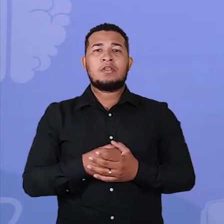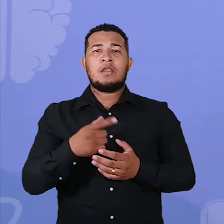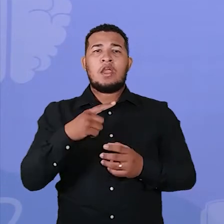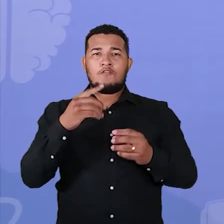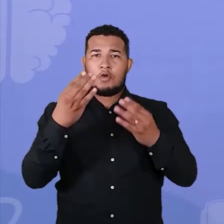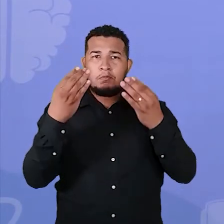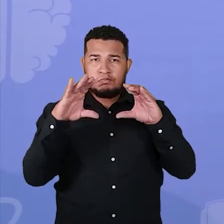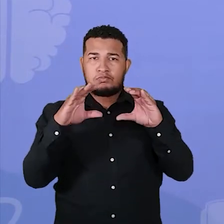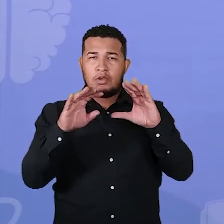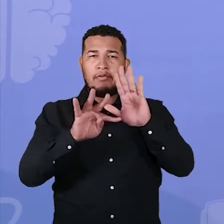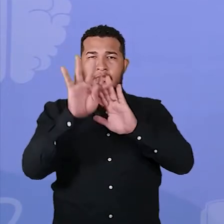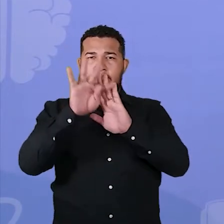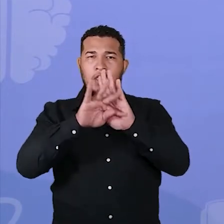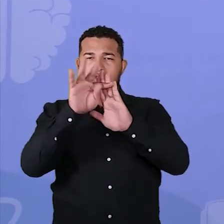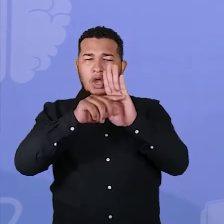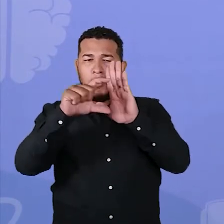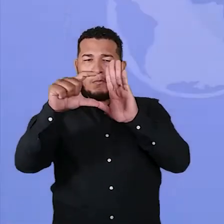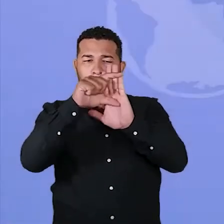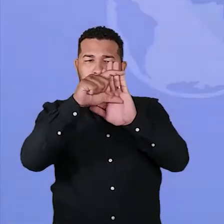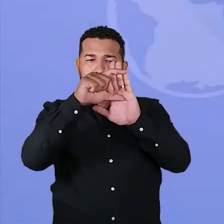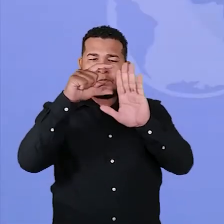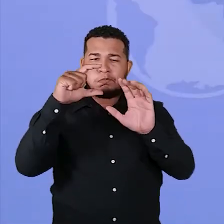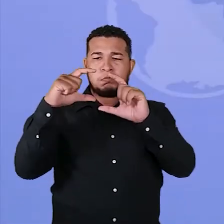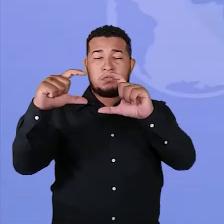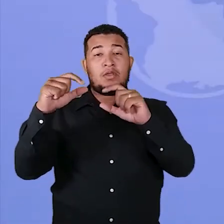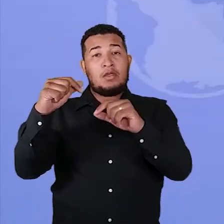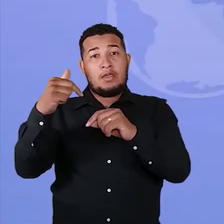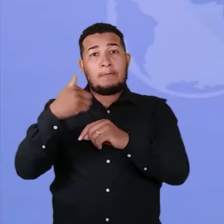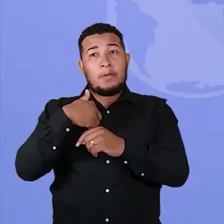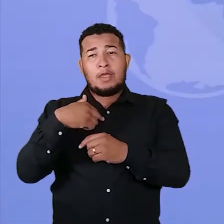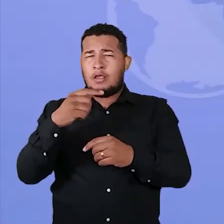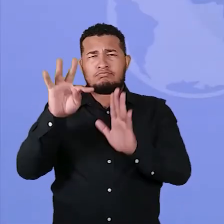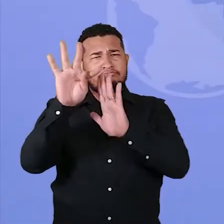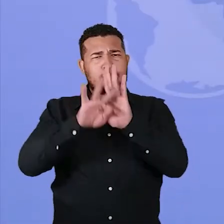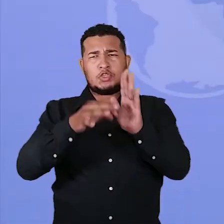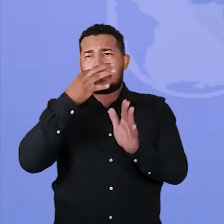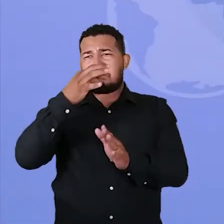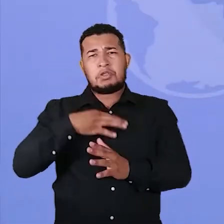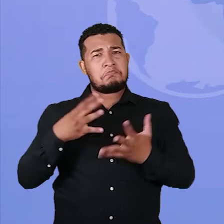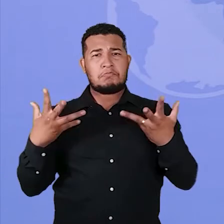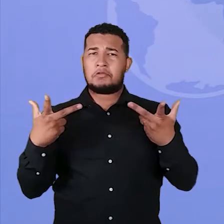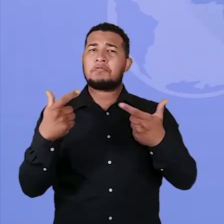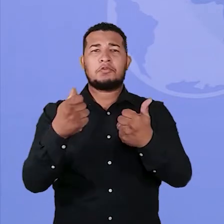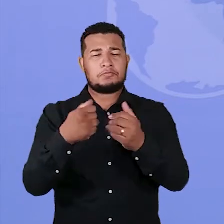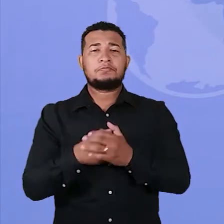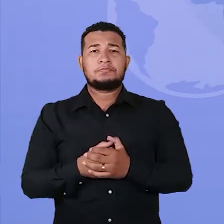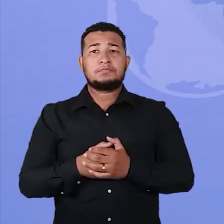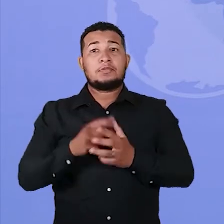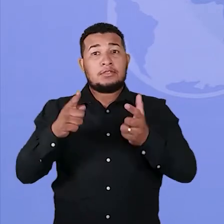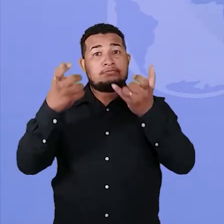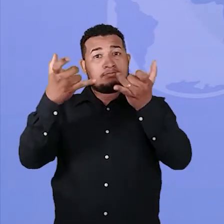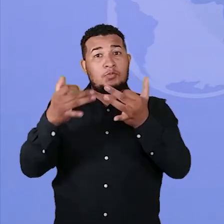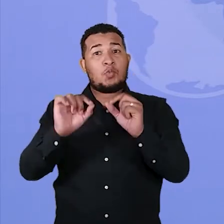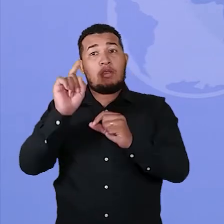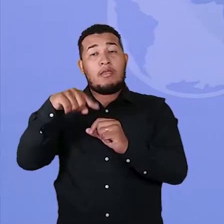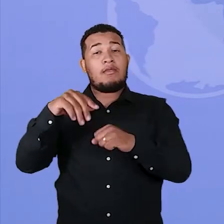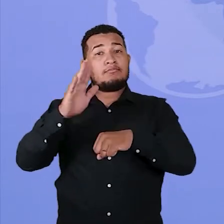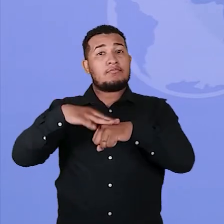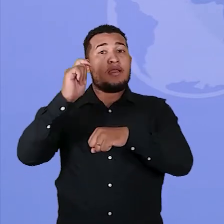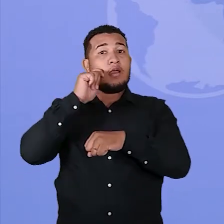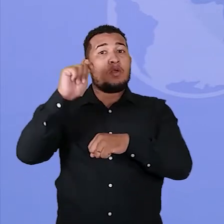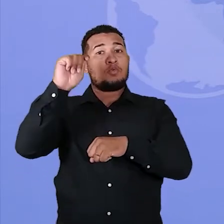um trecho de um texto que, assim, para mim é um texto sensacional. Ele é dito que é